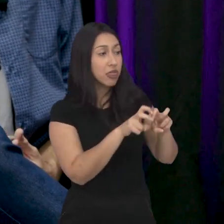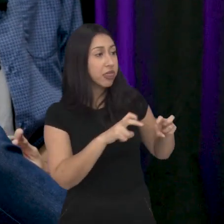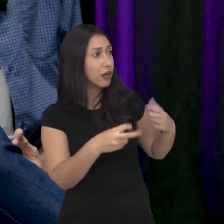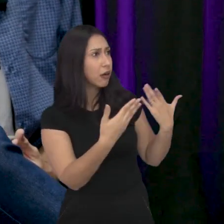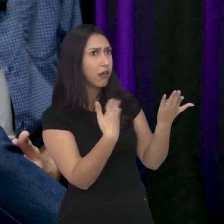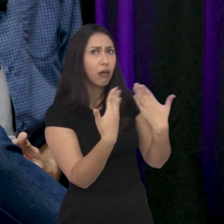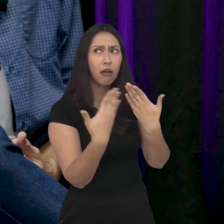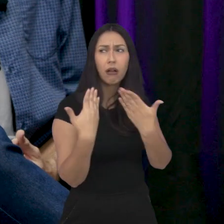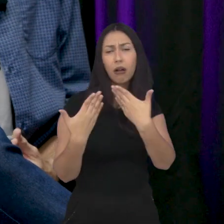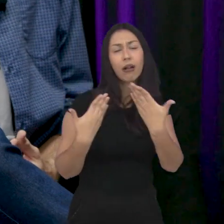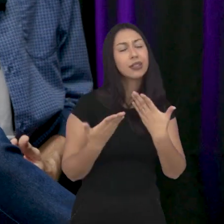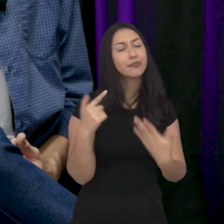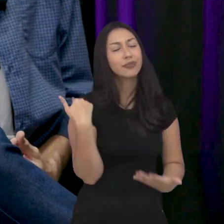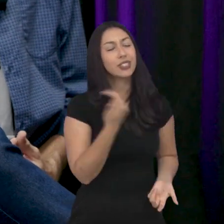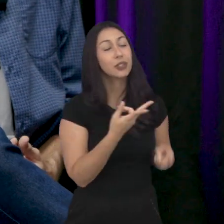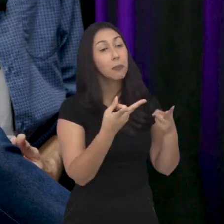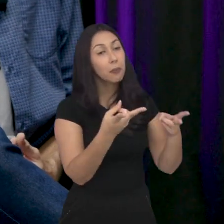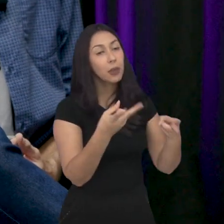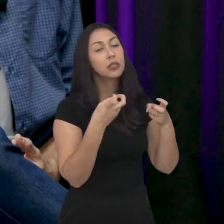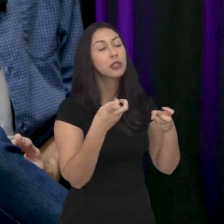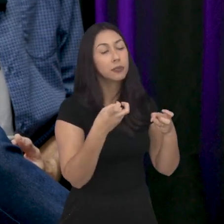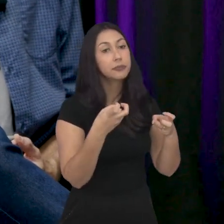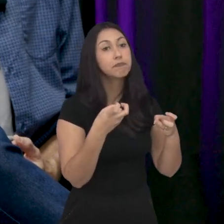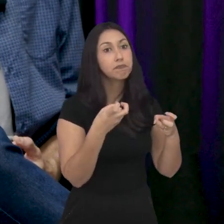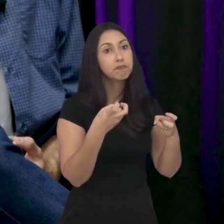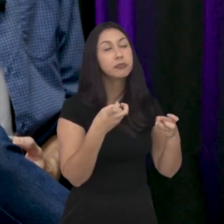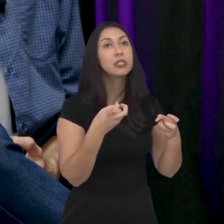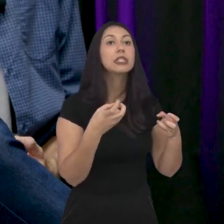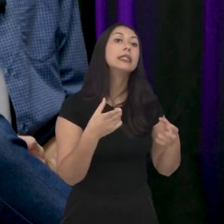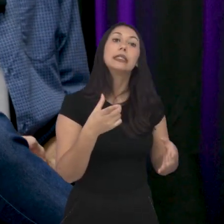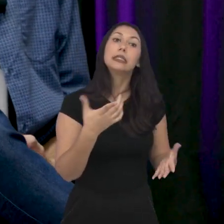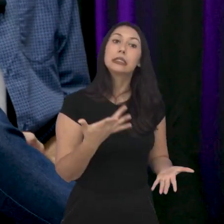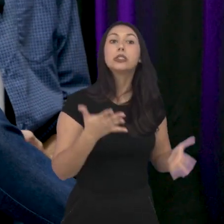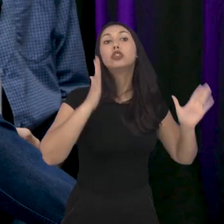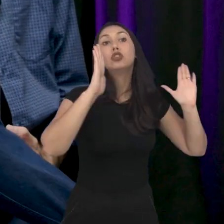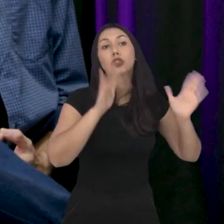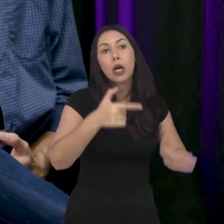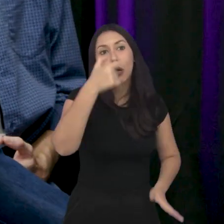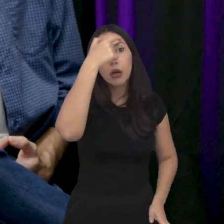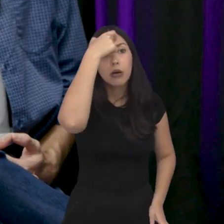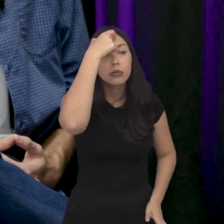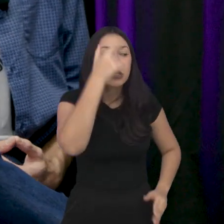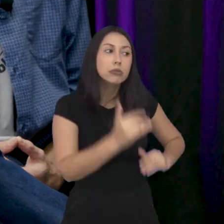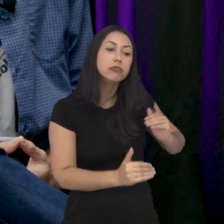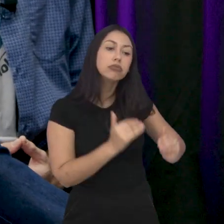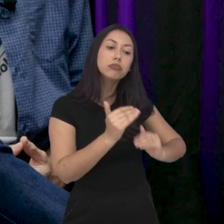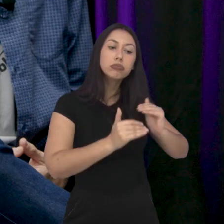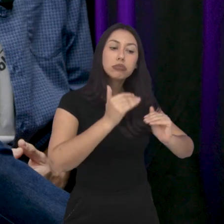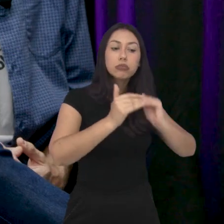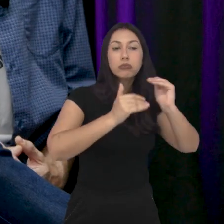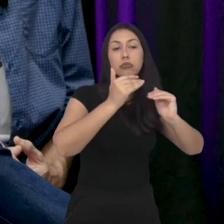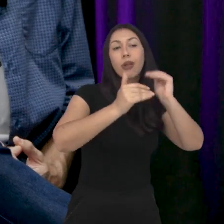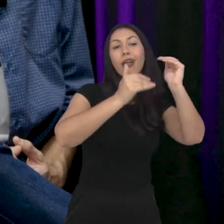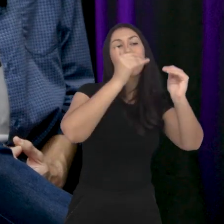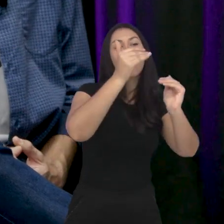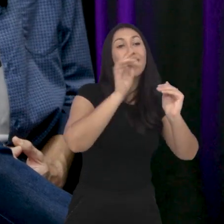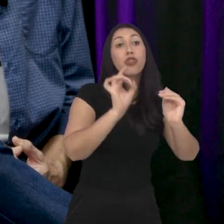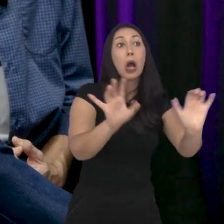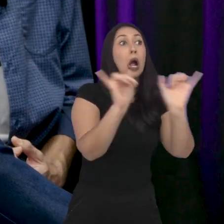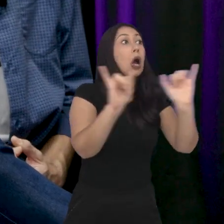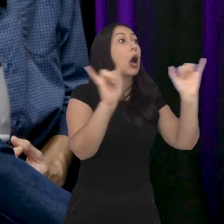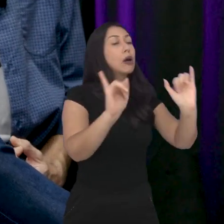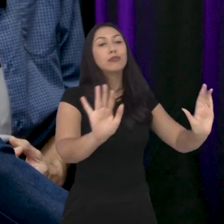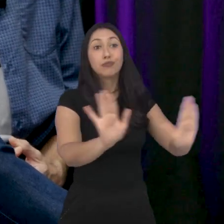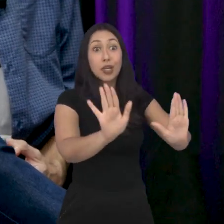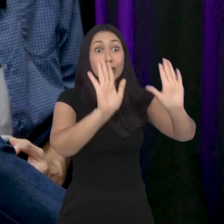do almoço, né? Então a gente percebe que existe um nível de consciência crescente também, né? Não é mais só